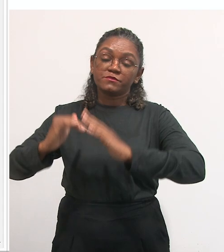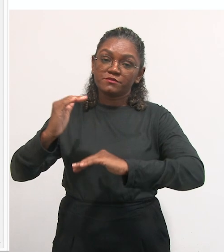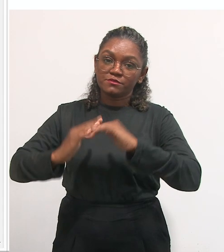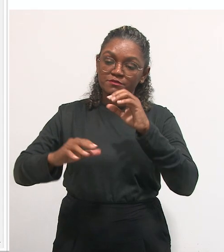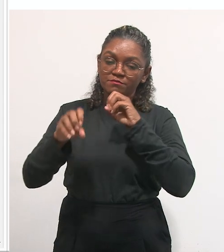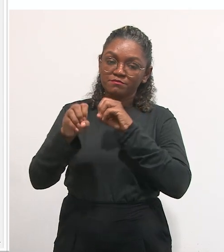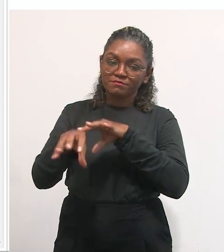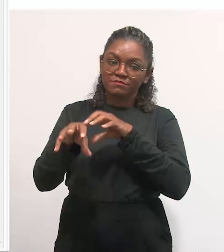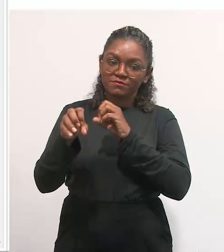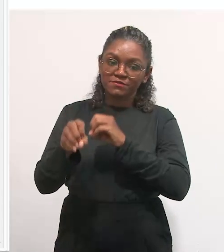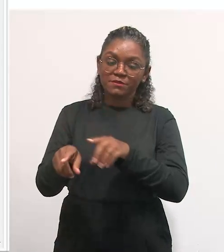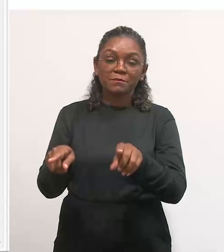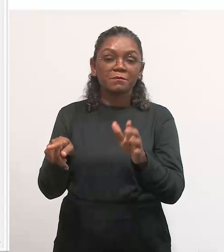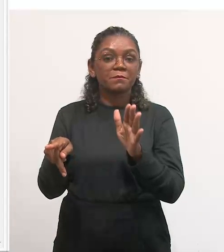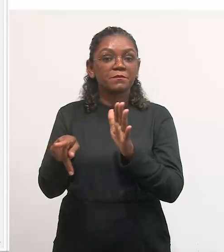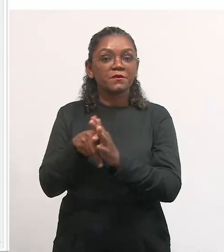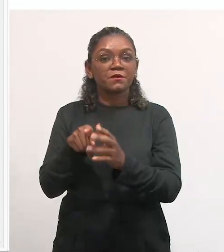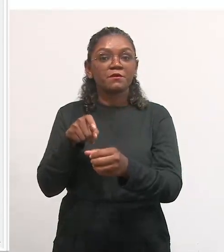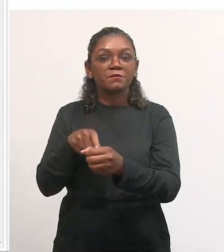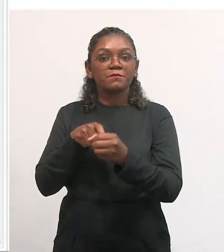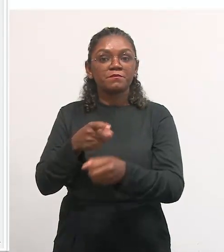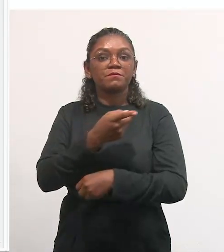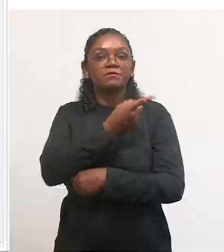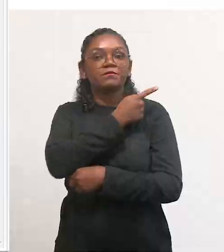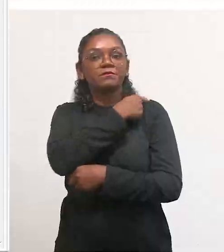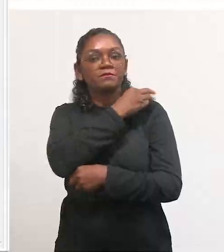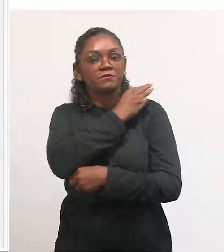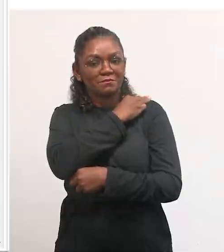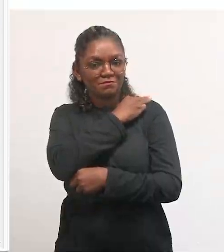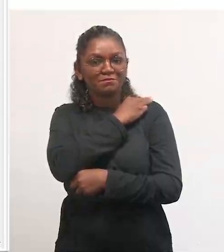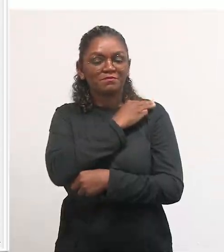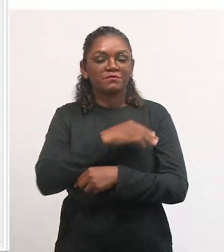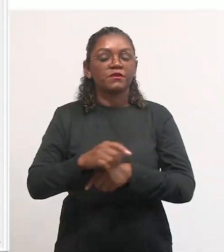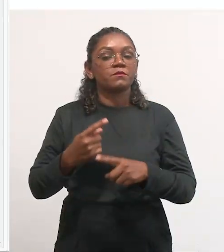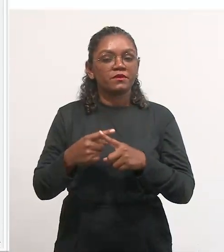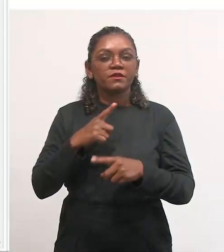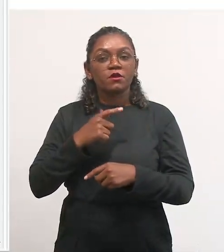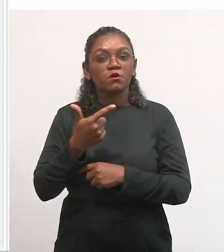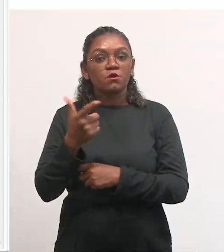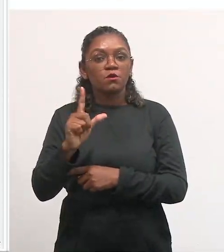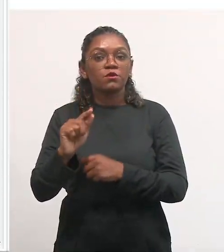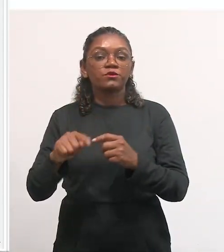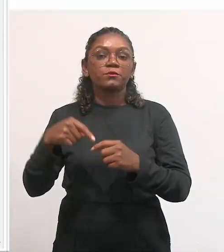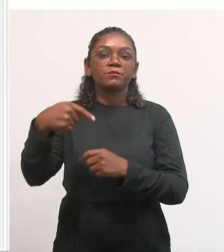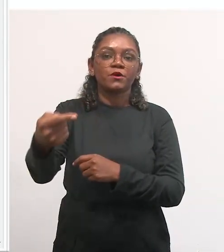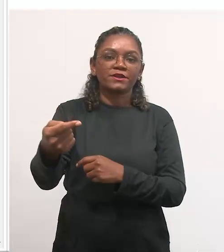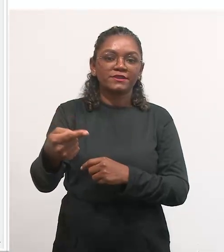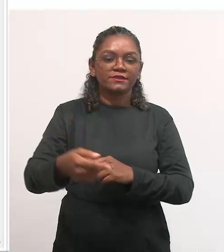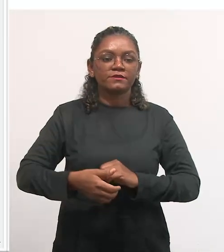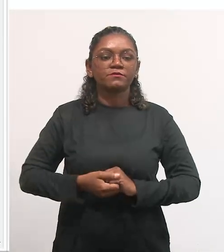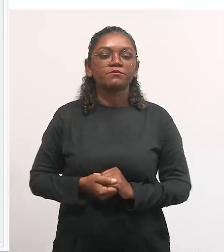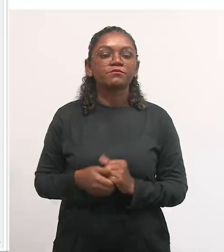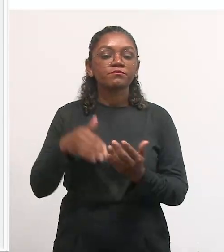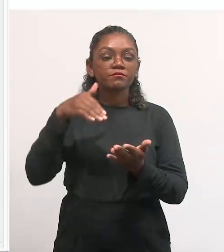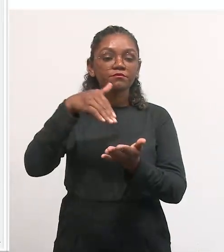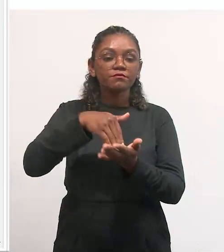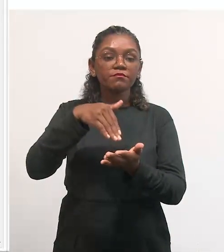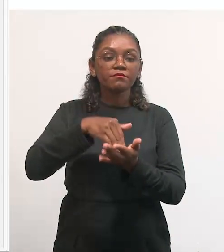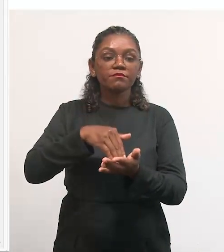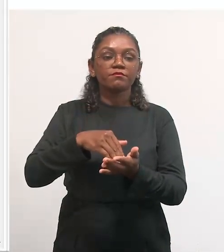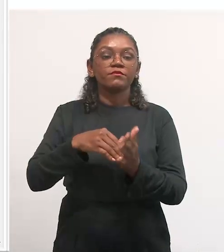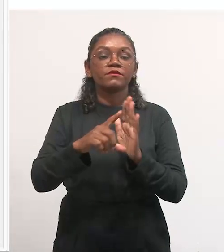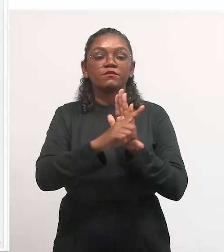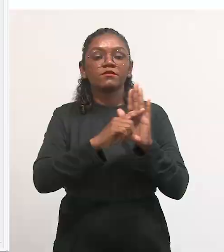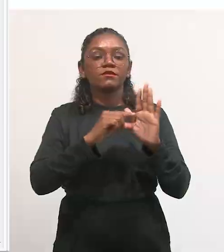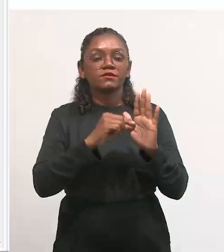pós-médio. Então, lá no artigo 35, vamos rolar a barra aqui lá para o 35, do ensino médio, aí ele